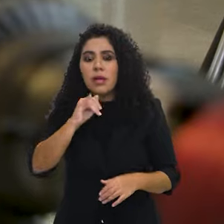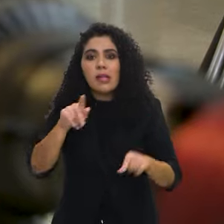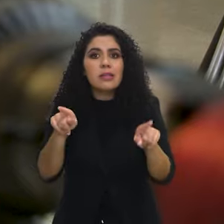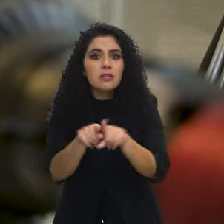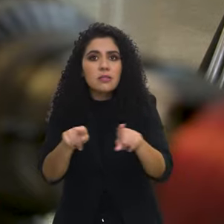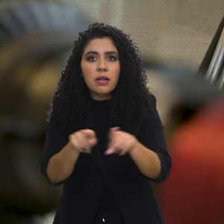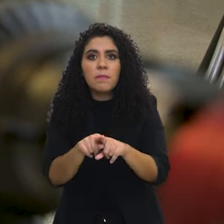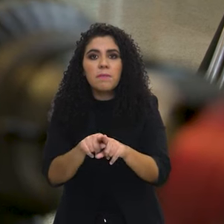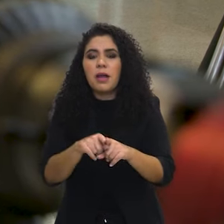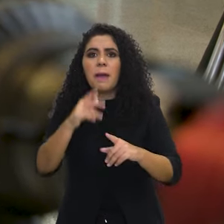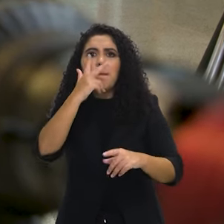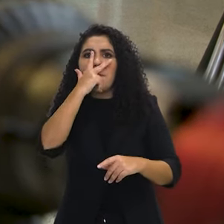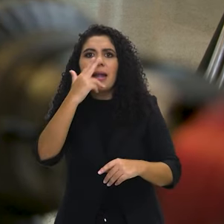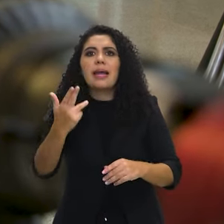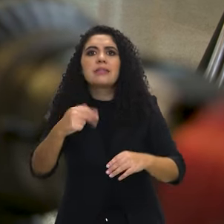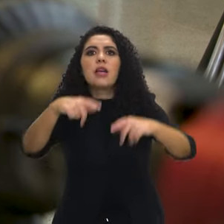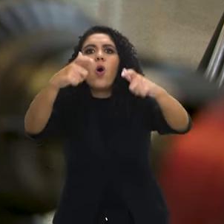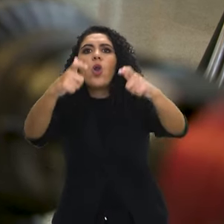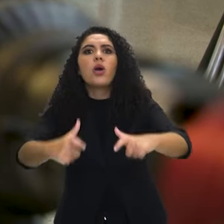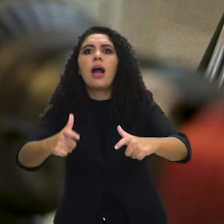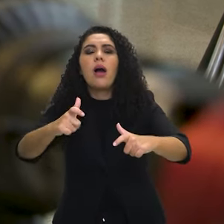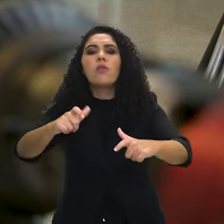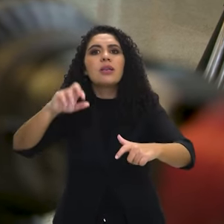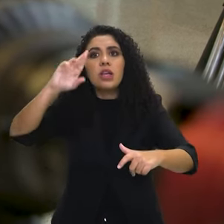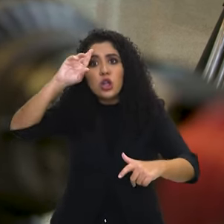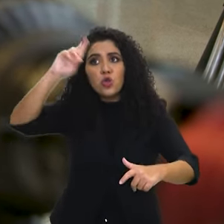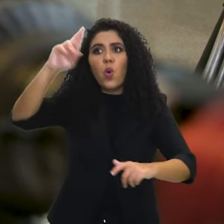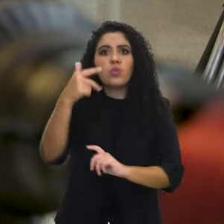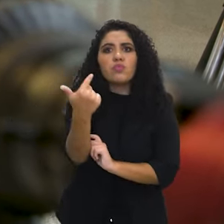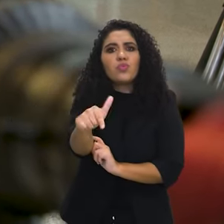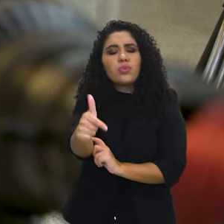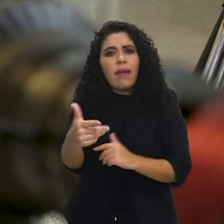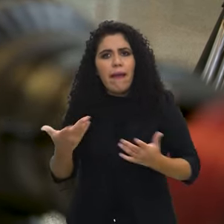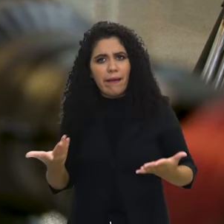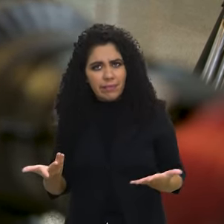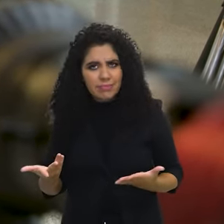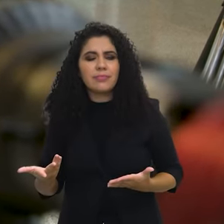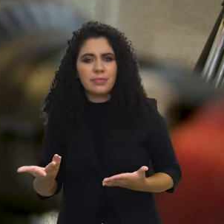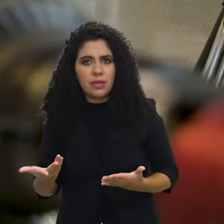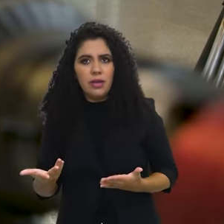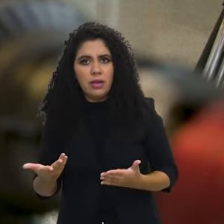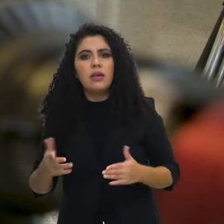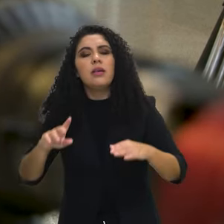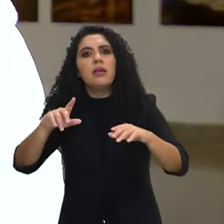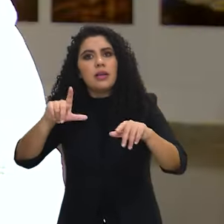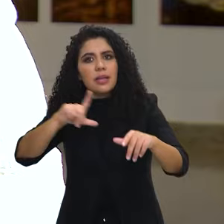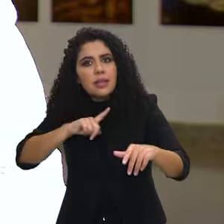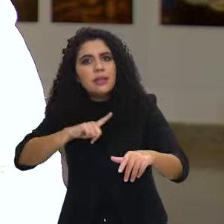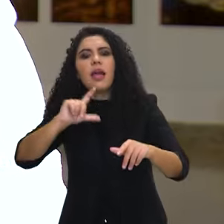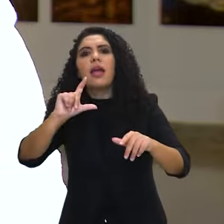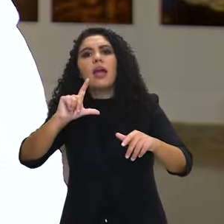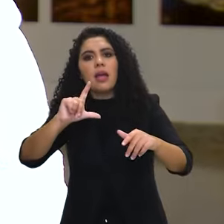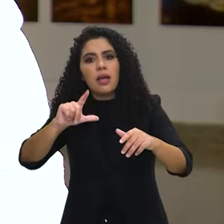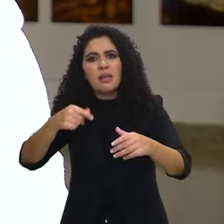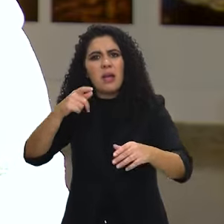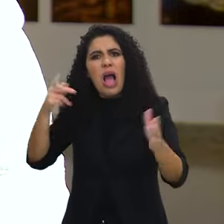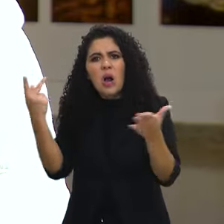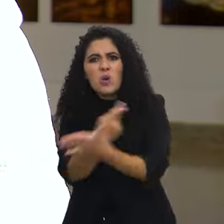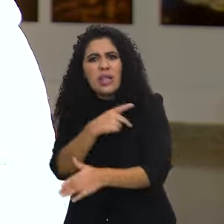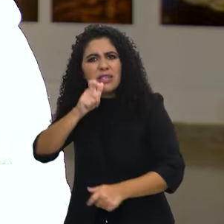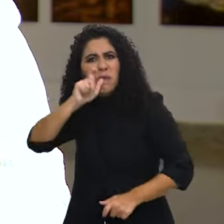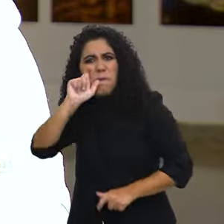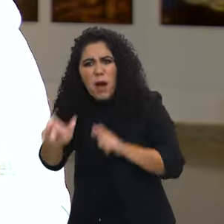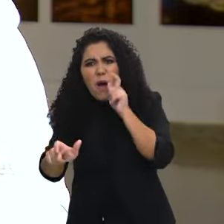tornou terra de ninguém para as mulheres a a inteligência artificial a violência política que é estabelecida os